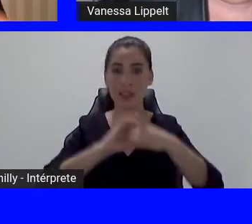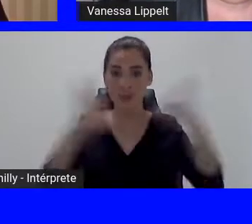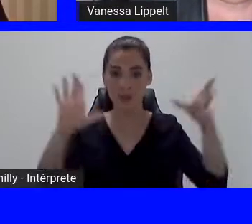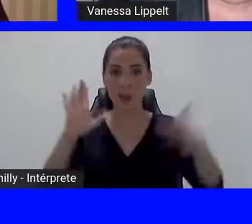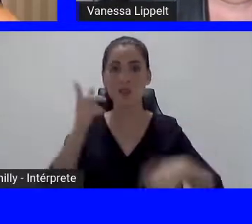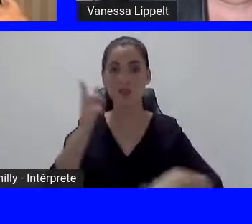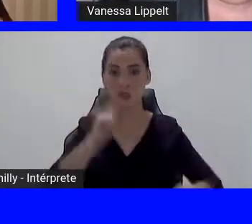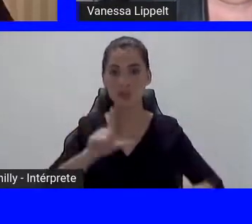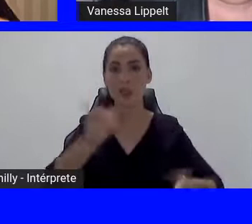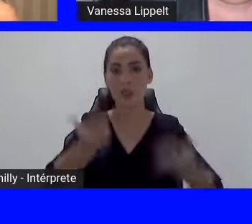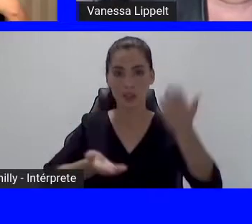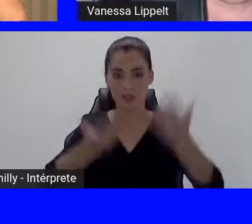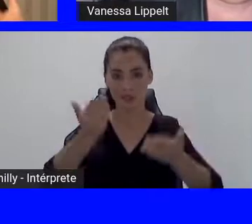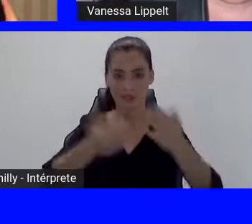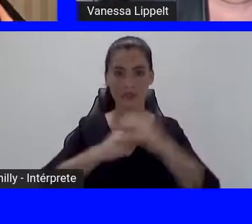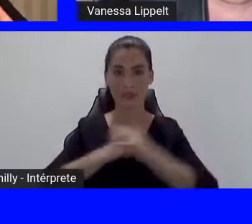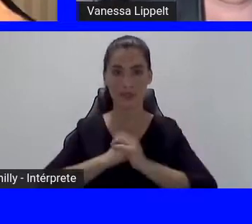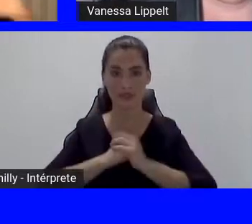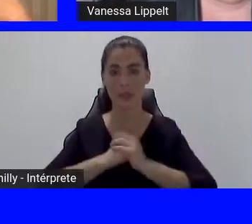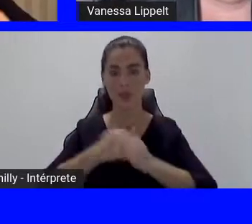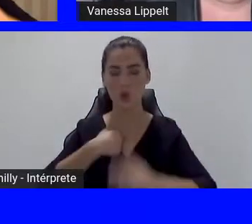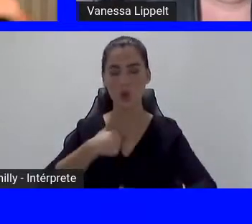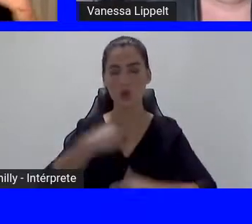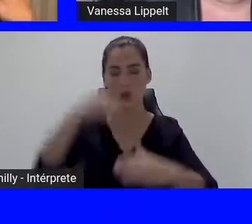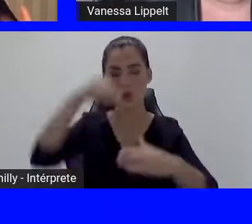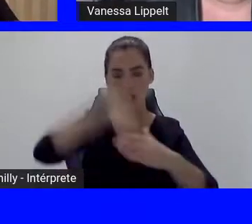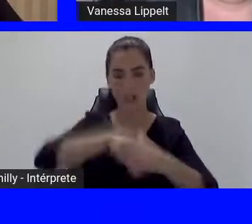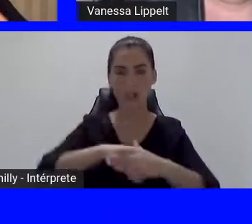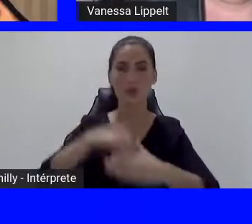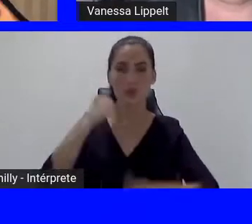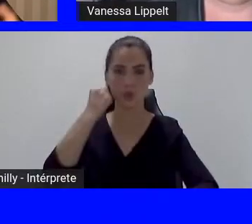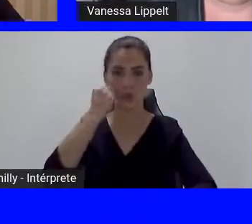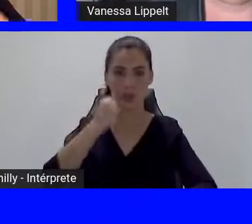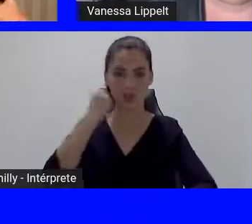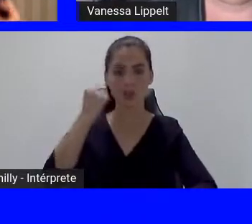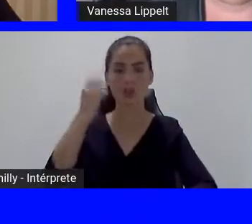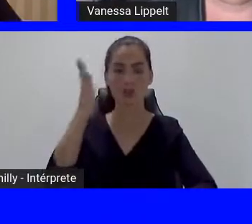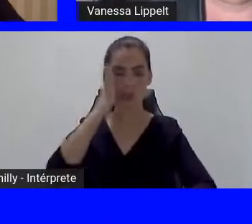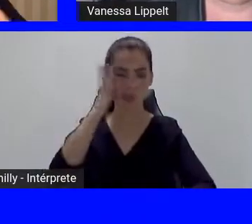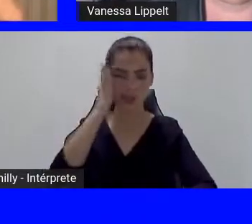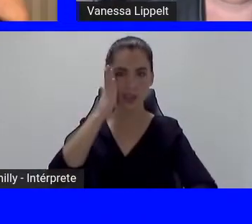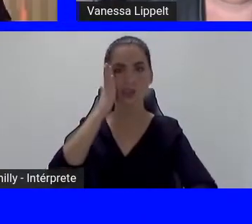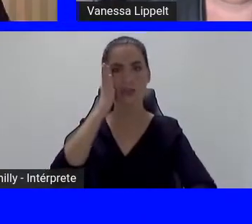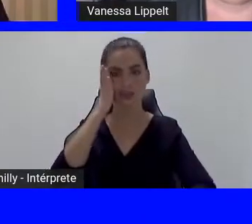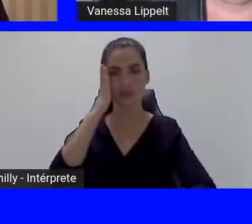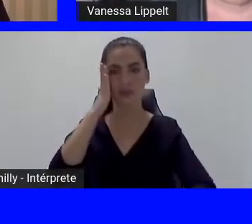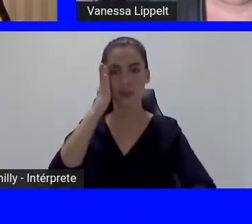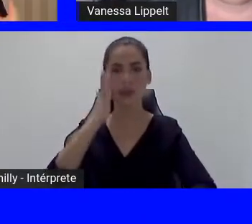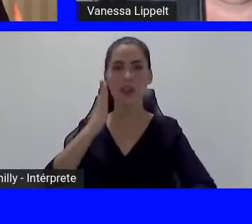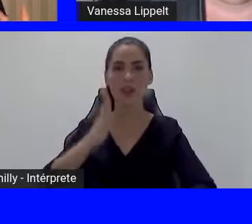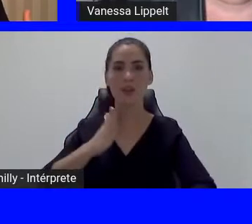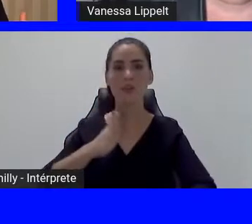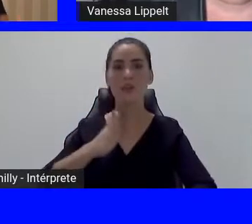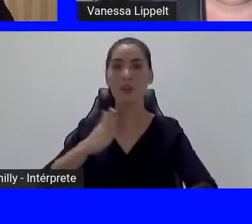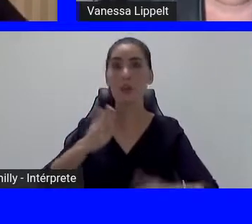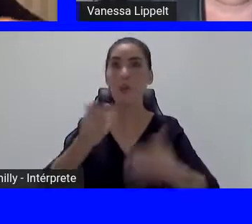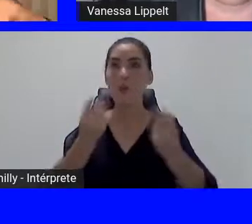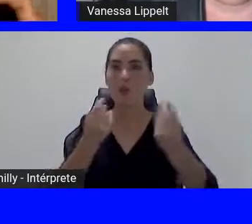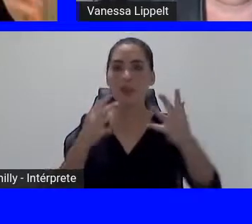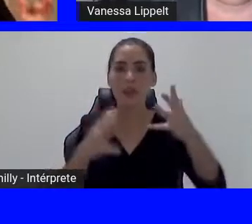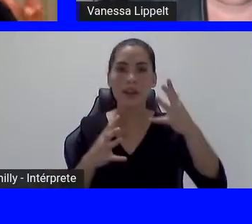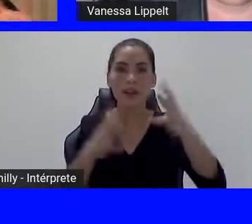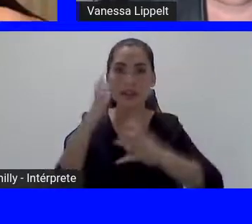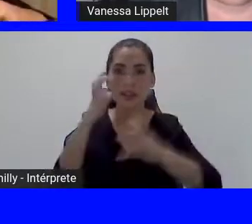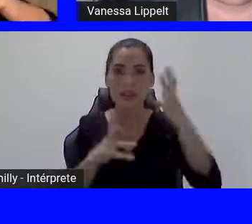e eu sei o quanto a instabilidade, as crises artificiais que o presidente da República criou esse tempo todo,